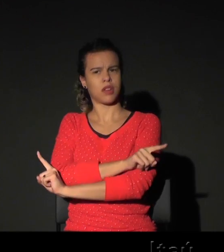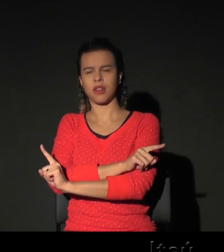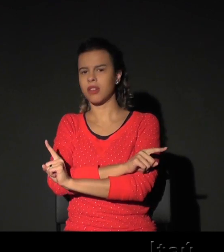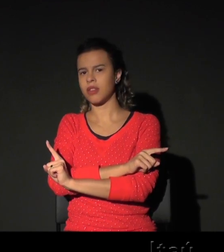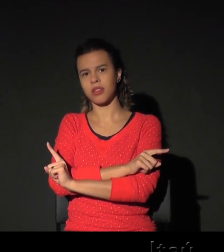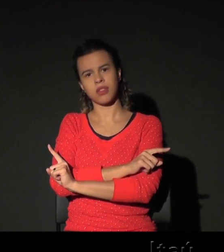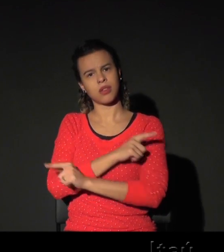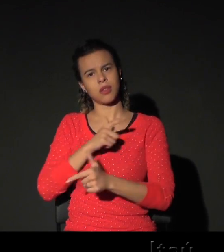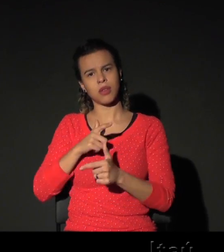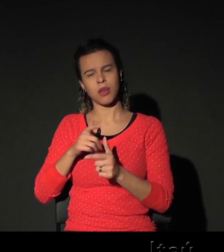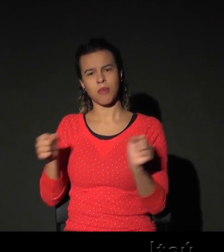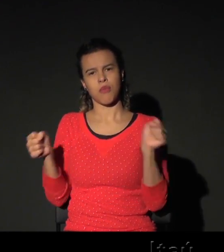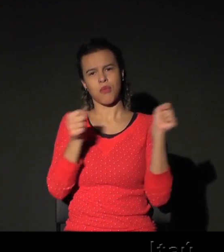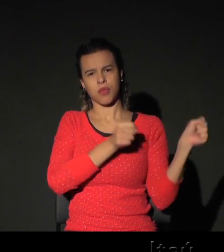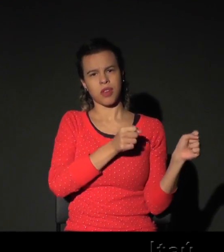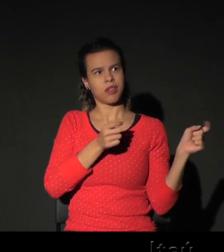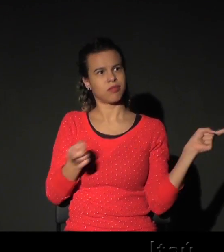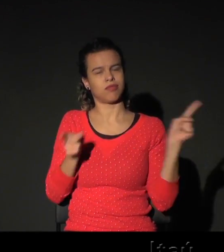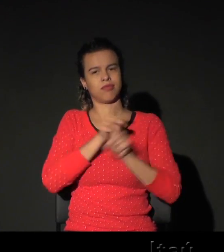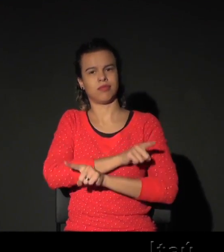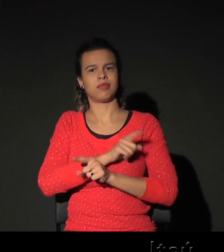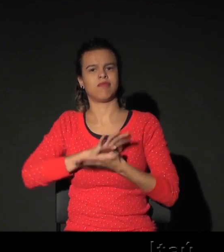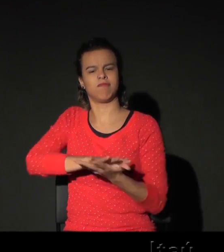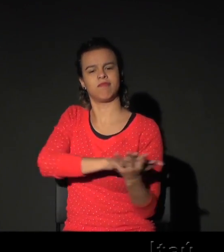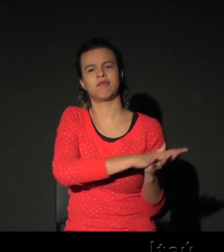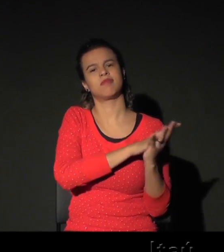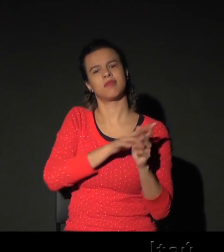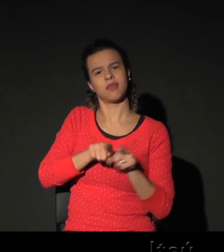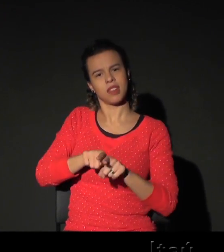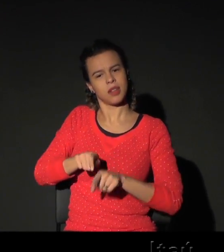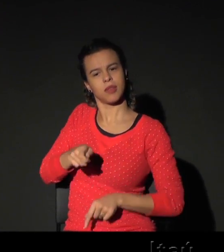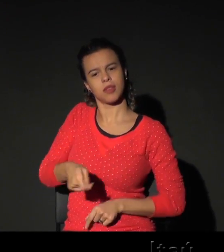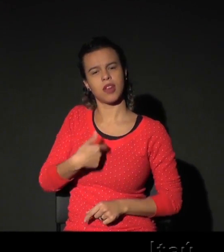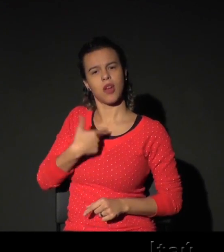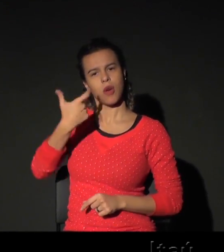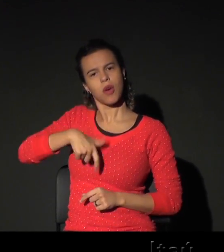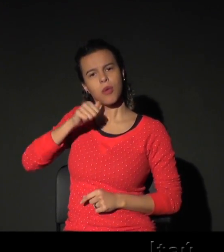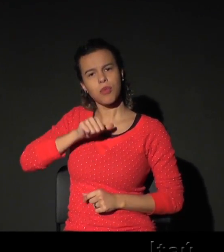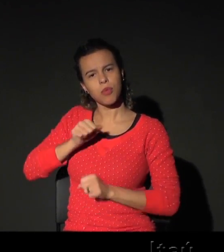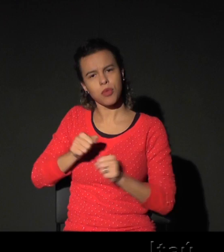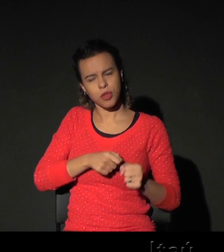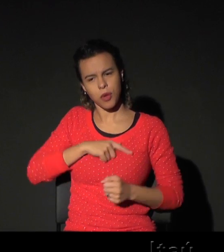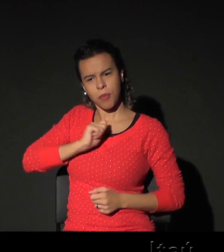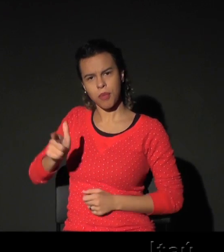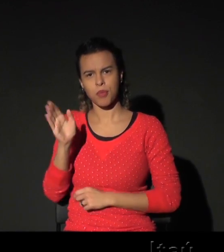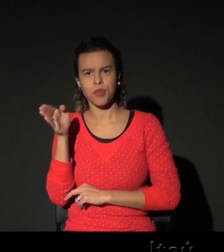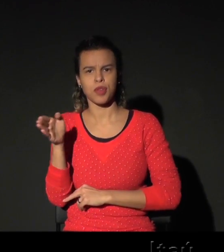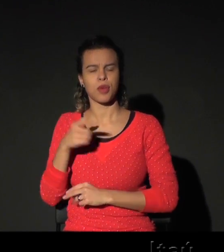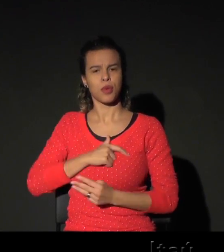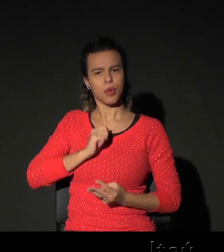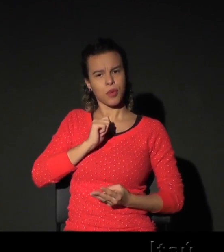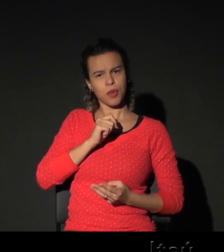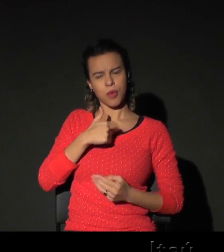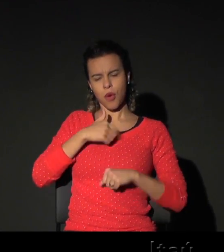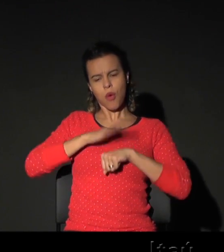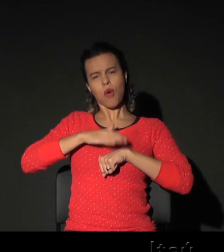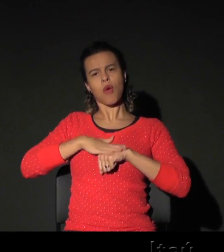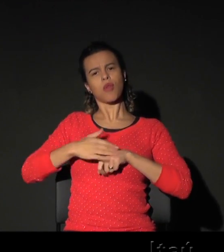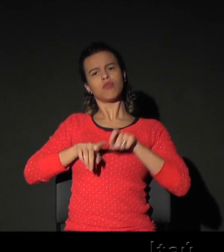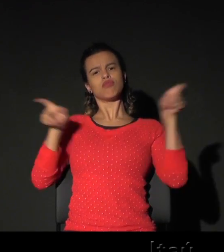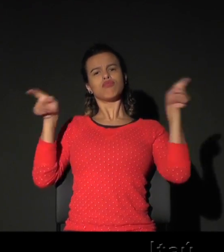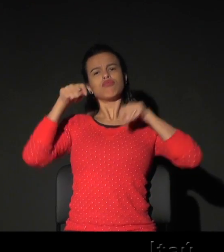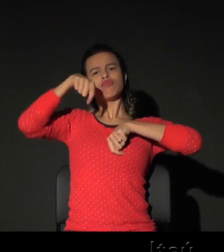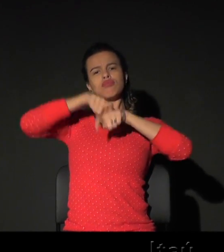justamente do jogo de poder né a mulher que agora eu tô no poder eu pago Motel eu peço para fazer a posição que eu